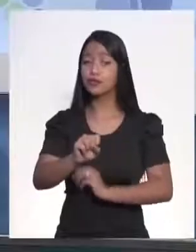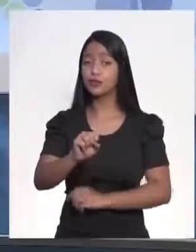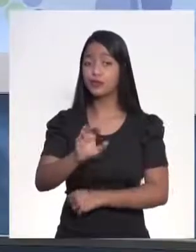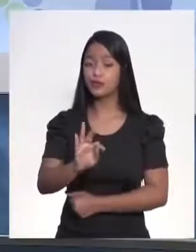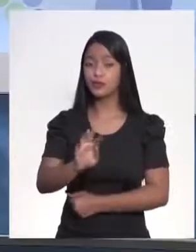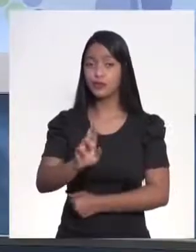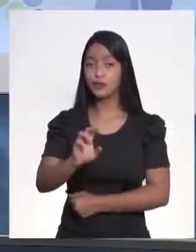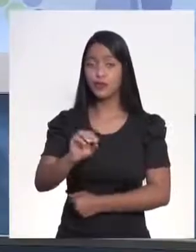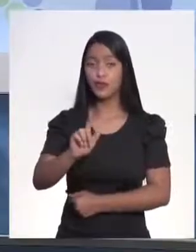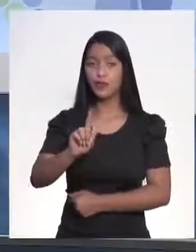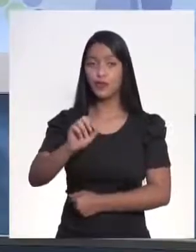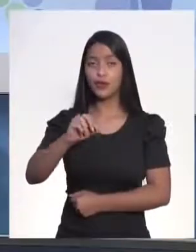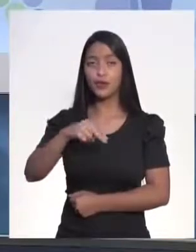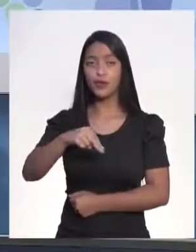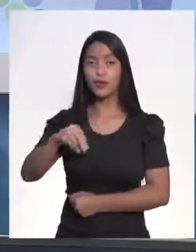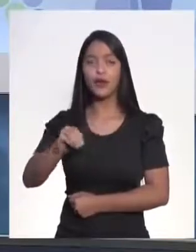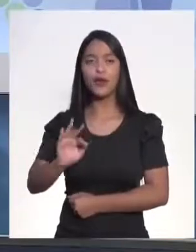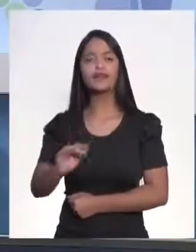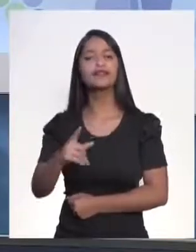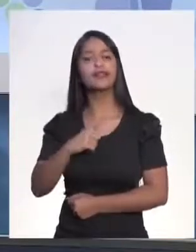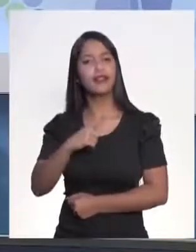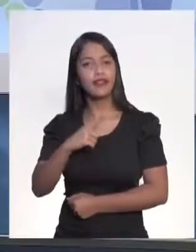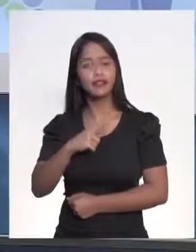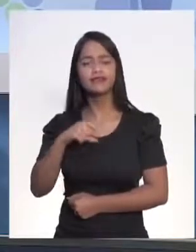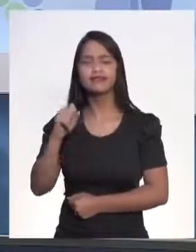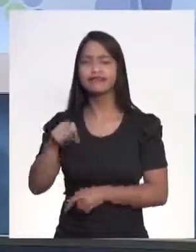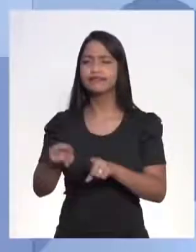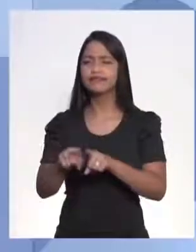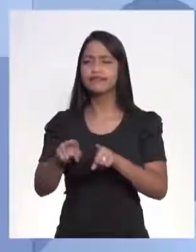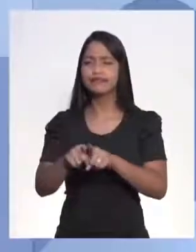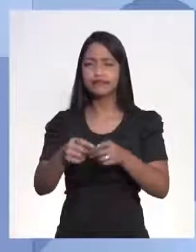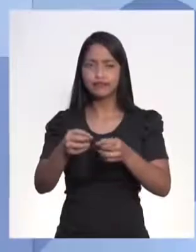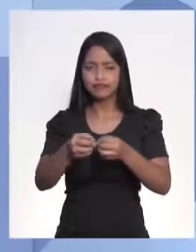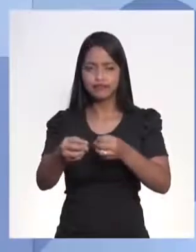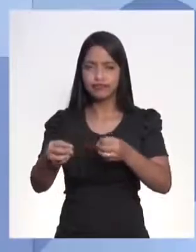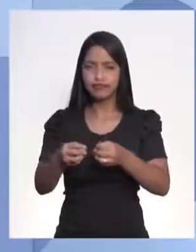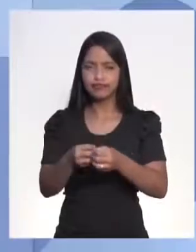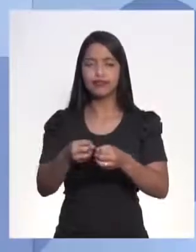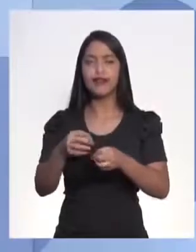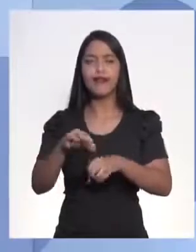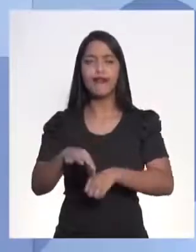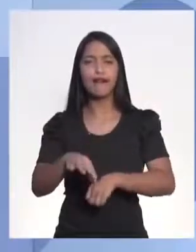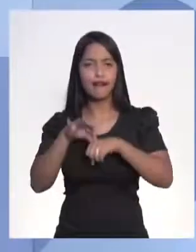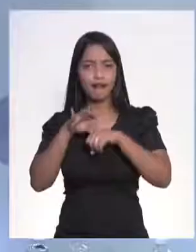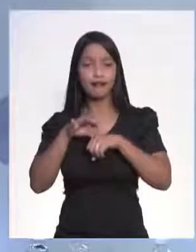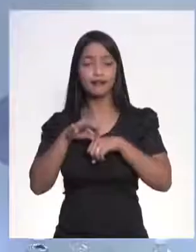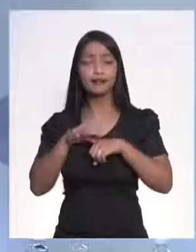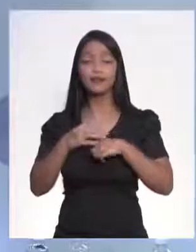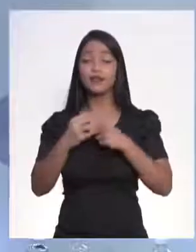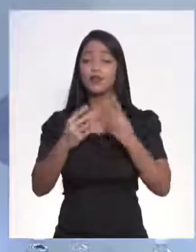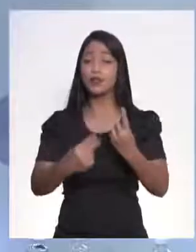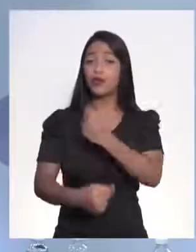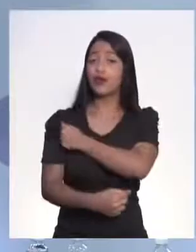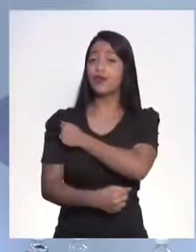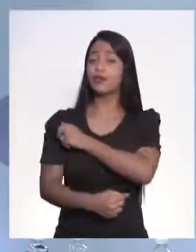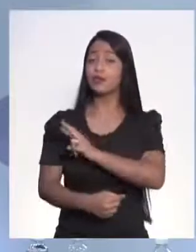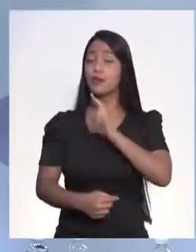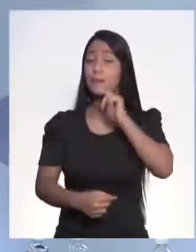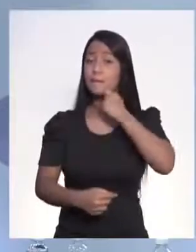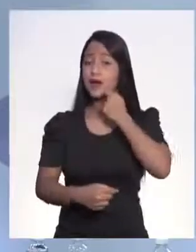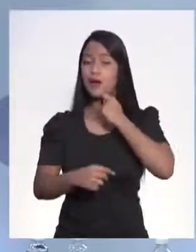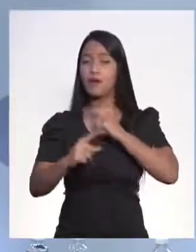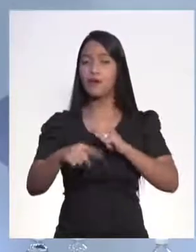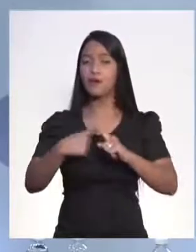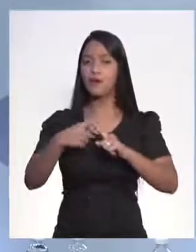a pro Eliana Calmon e Legacy macarrão com almôndega pão com carne dois alunos daqui José William e